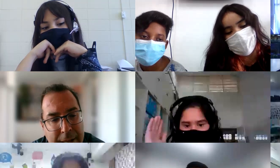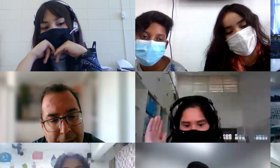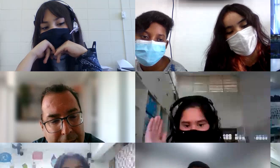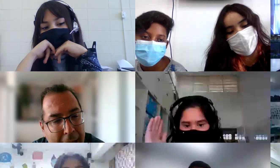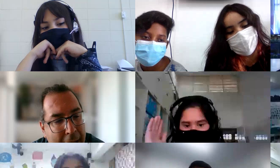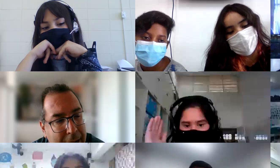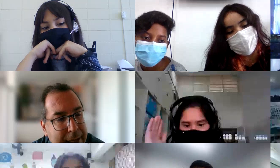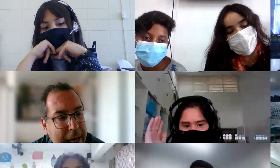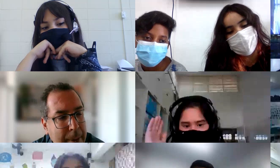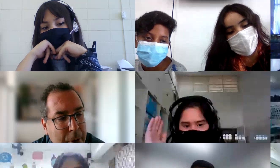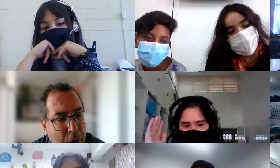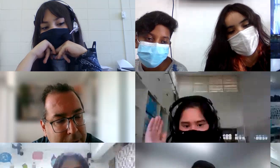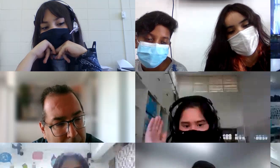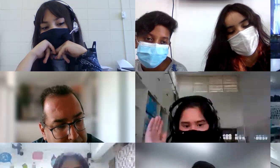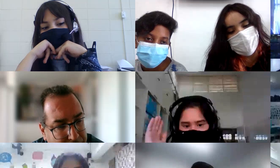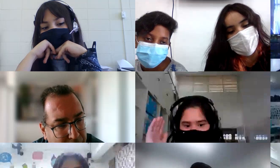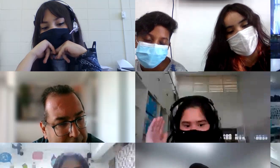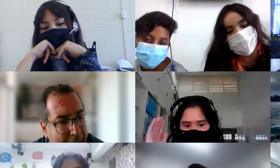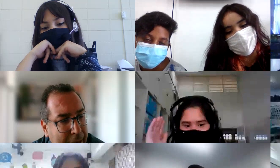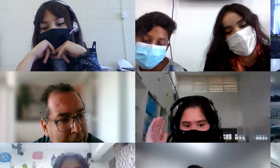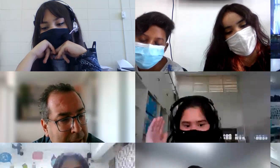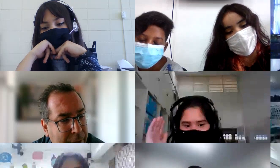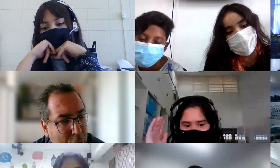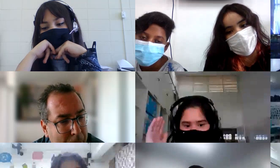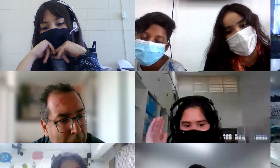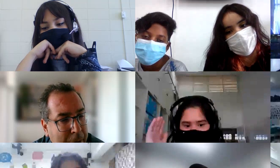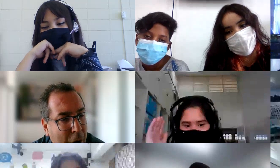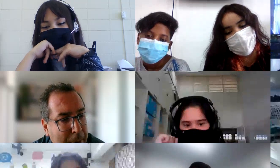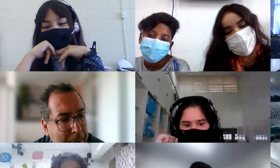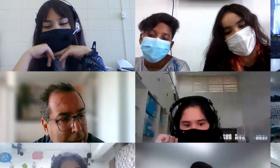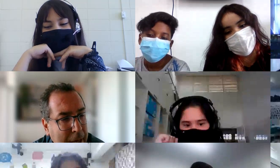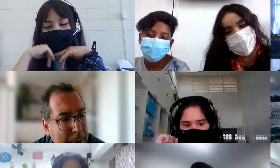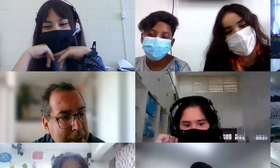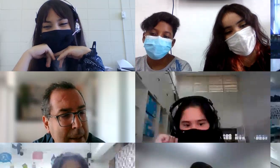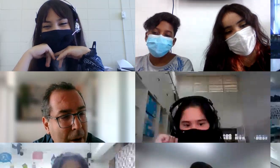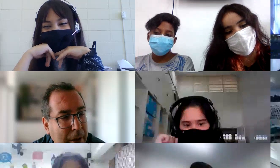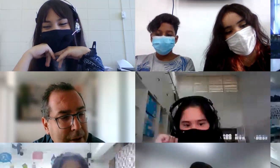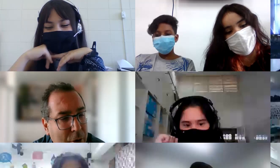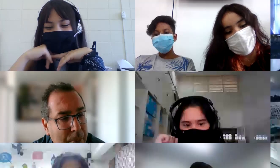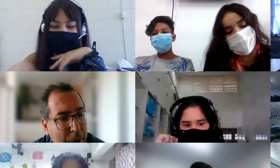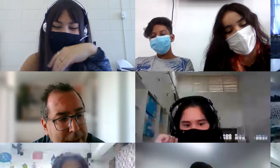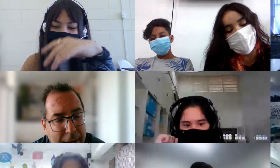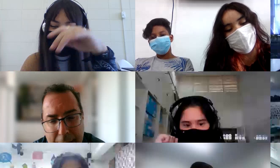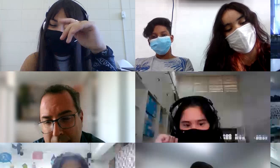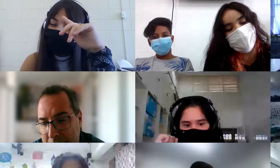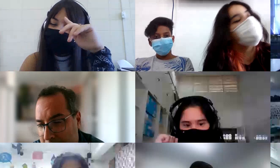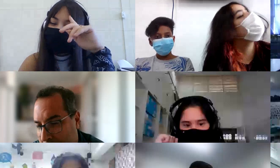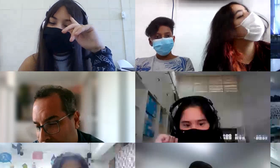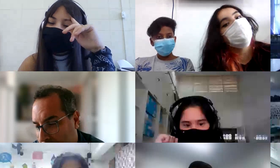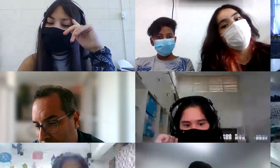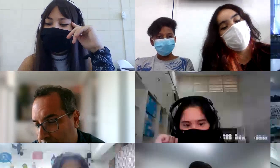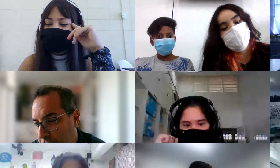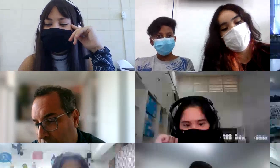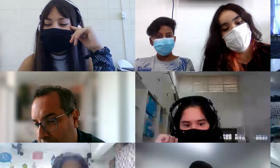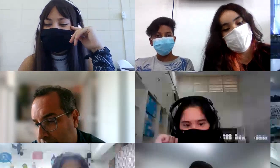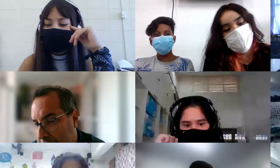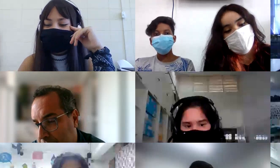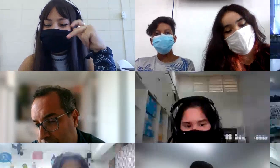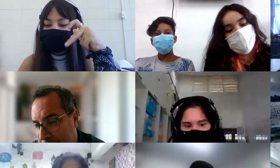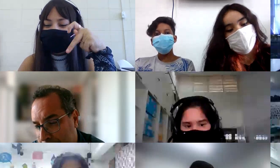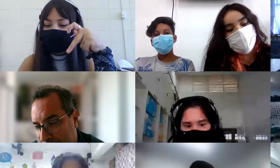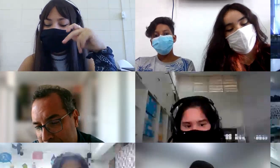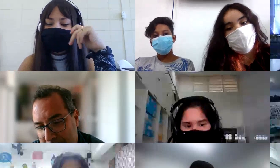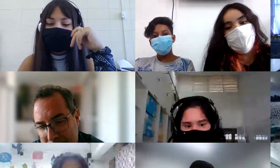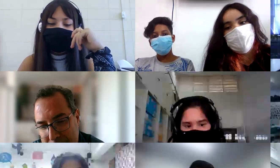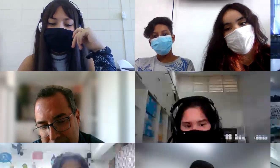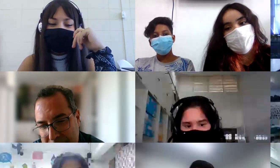pode deixar. Eu gostei desse fone da Rayane, ainda vou comprar um igual para mim, pois você mostra. Tá maravilhoso. Fechou, a Thaís? Nádia,